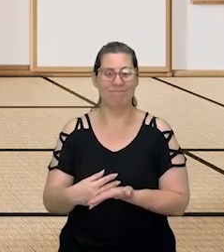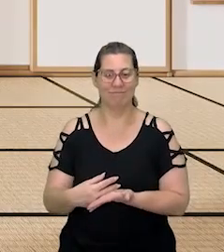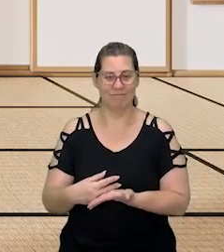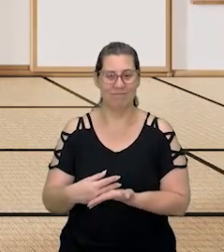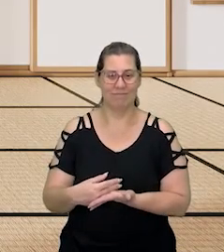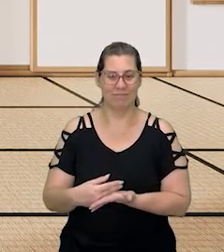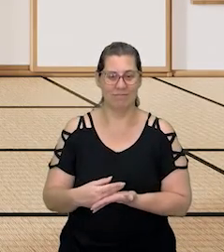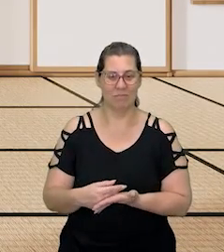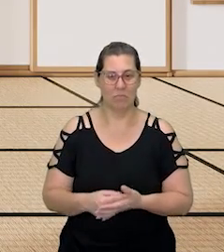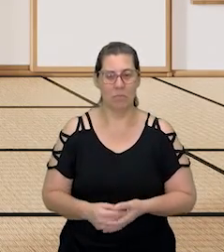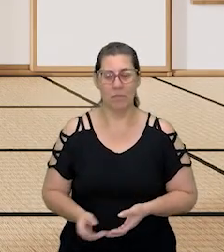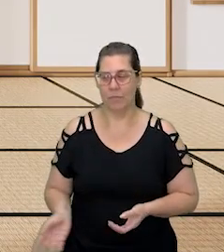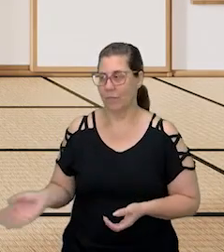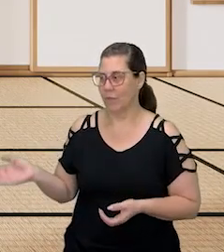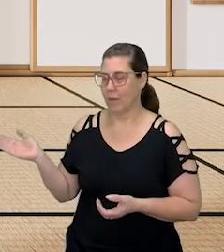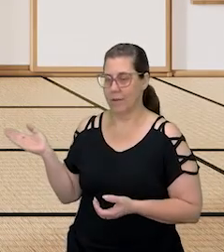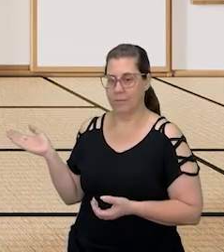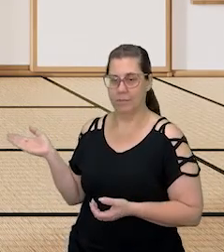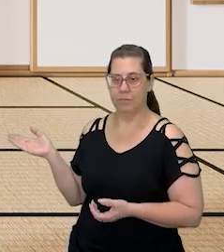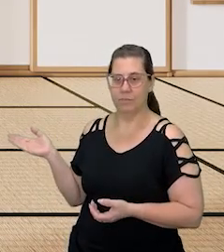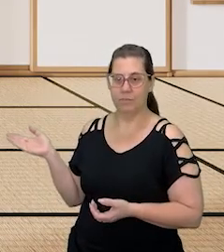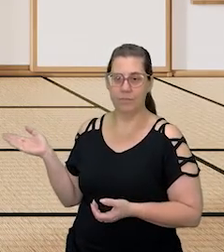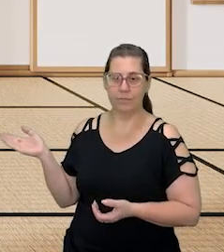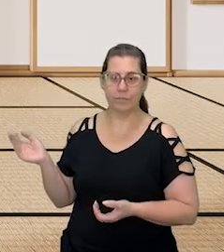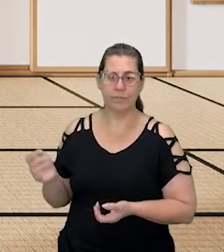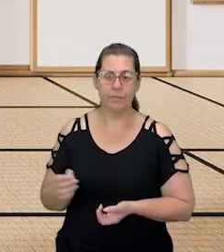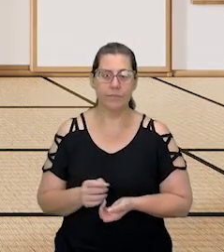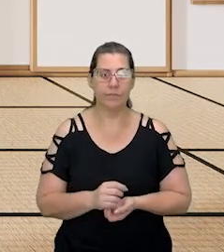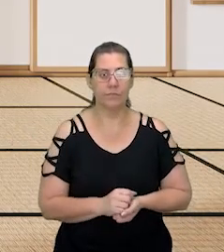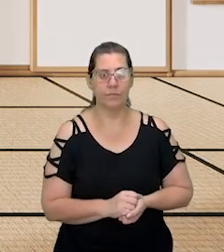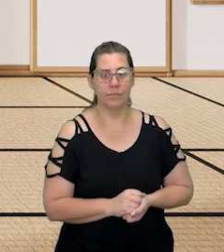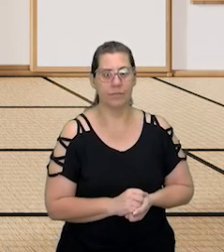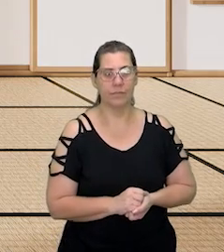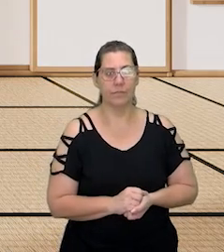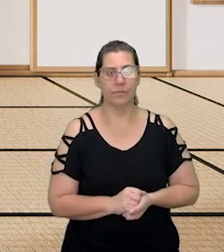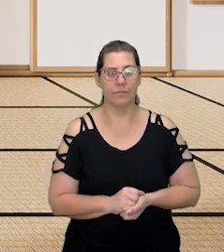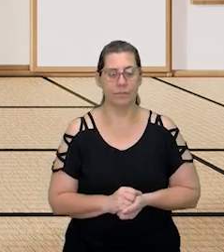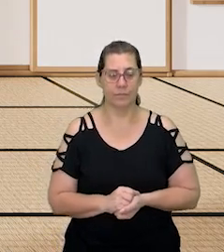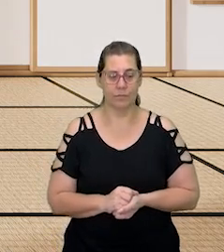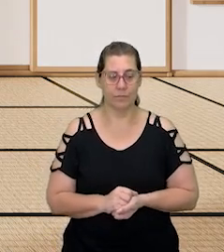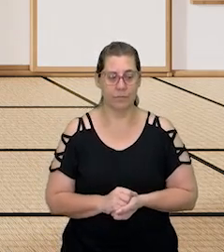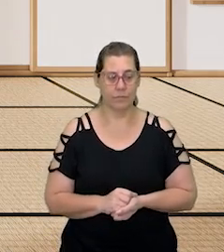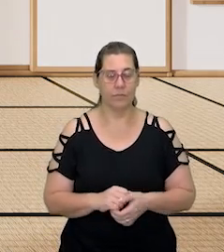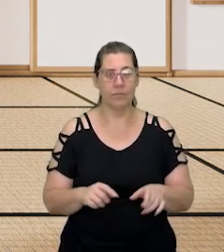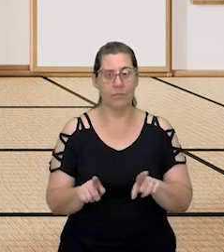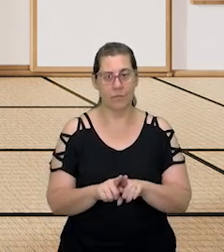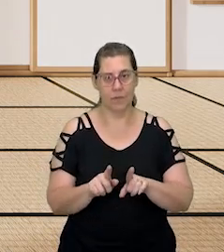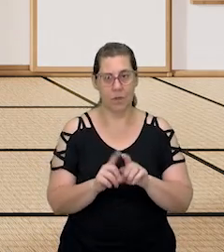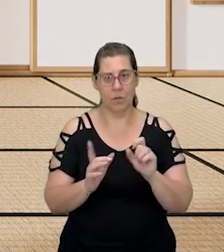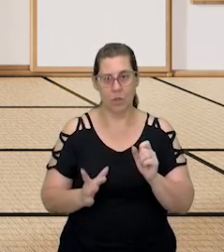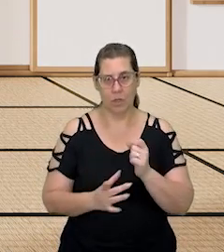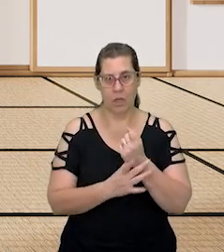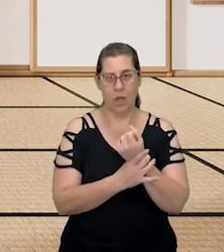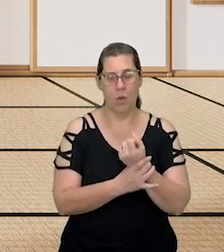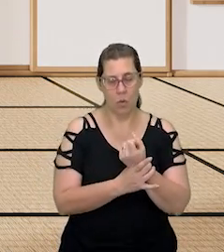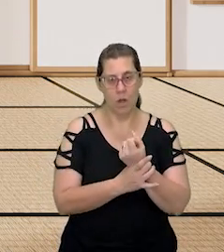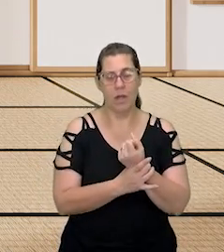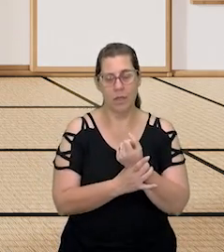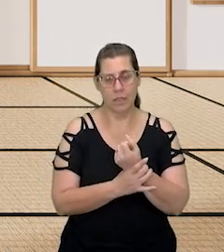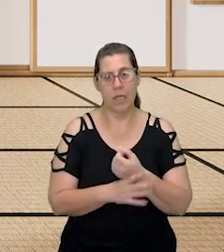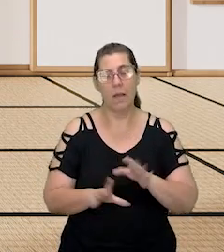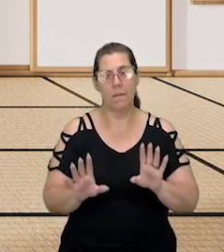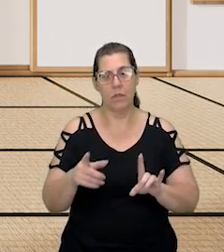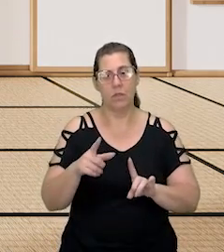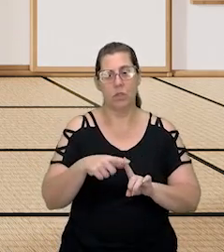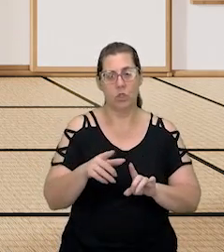fosse um ringue, assim, também, Entendi. Que tem essa flexibilidade. Exato. Muito legal. É uma questão de segurança, mas esse tipo